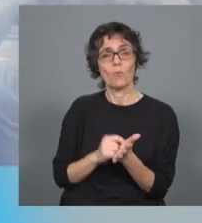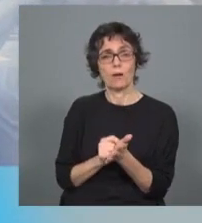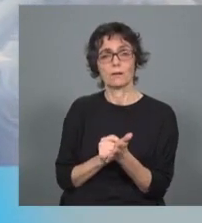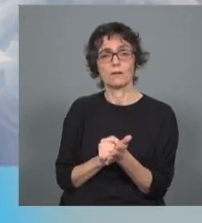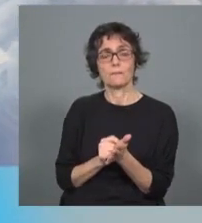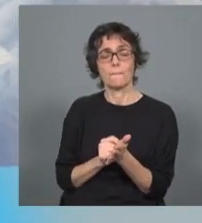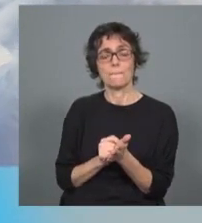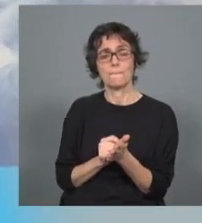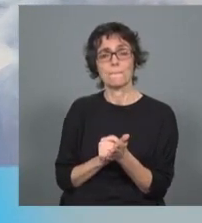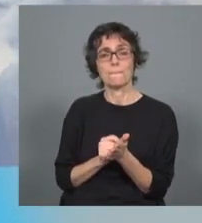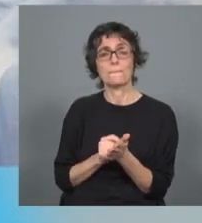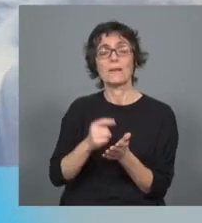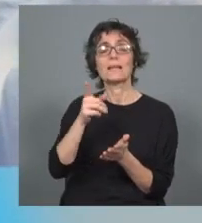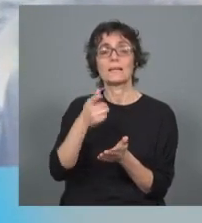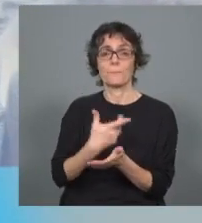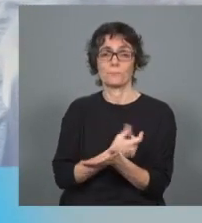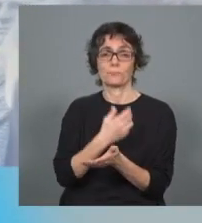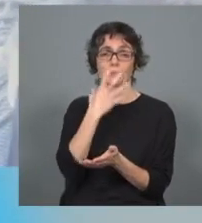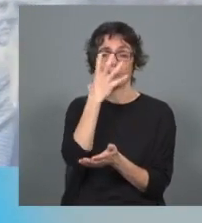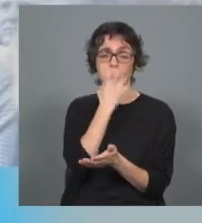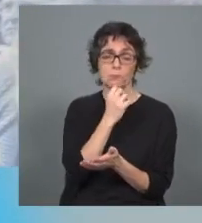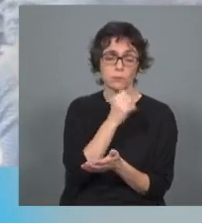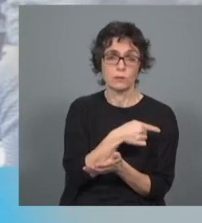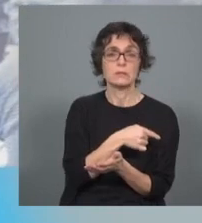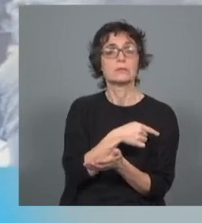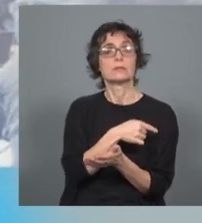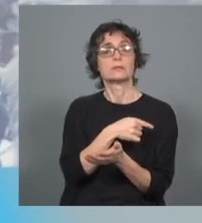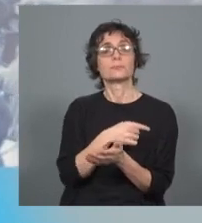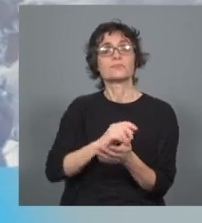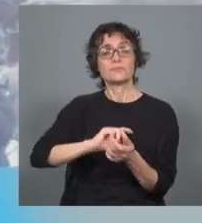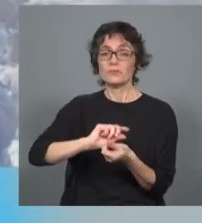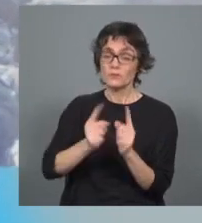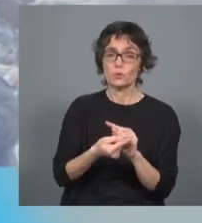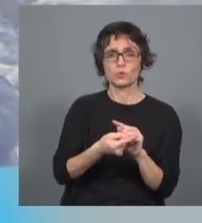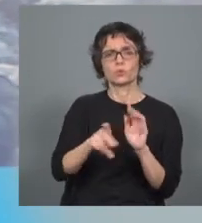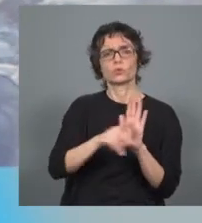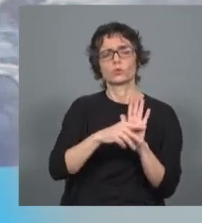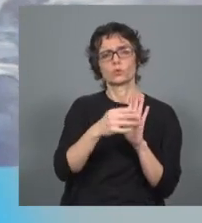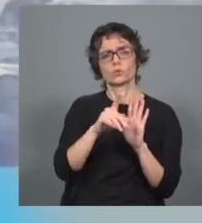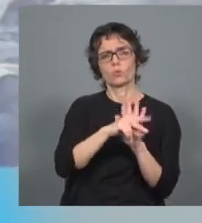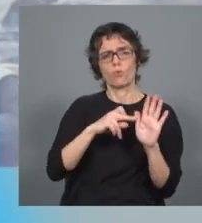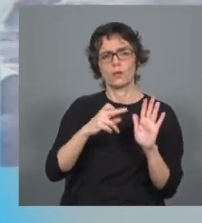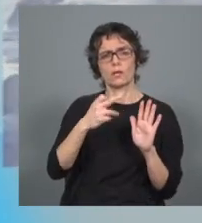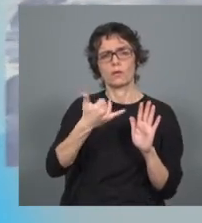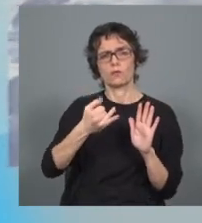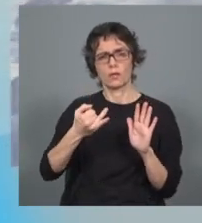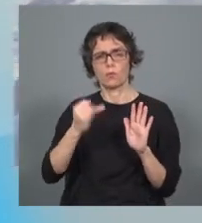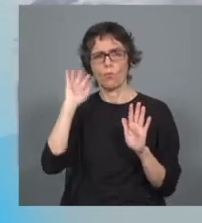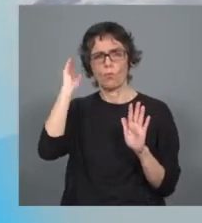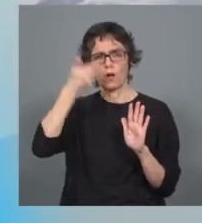que a eutanásia contraria o artigo 24, número 1 da Constituição, como ele foi propositadamente feito, e além